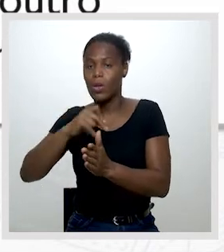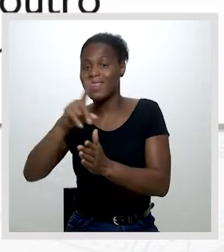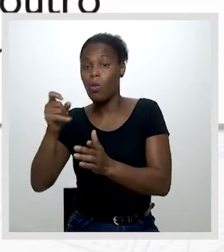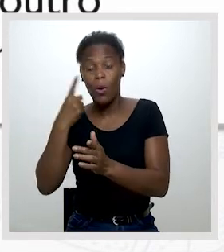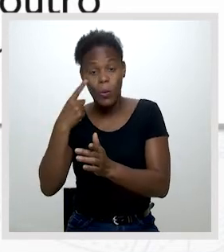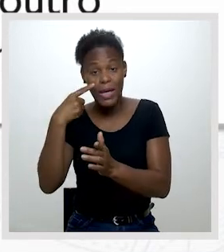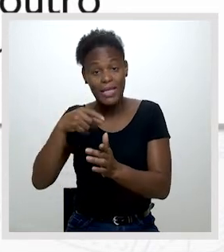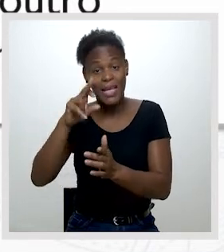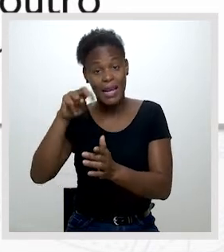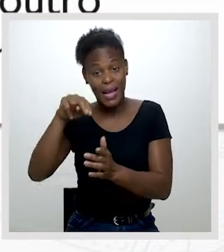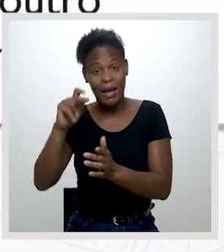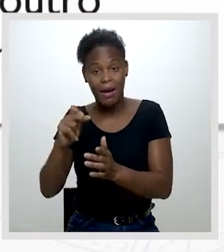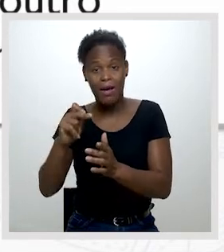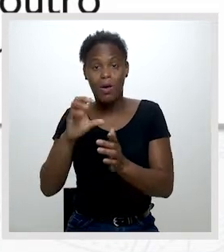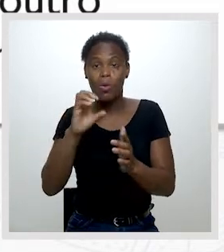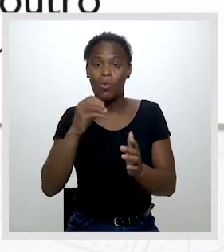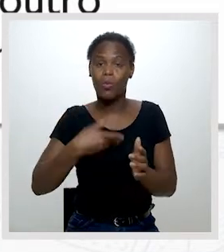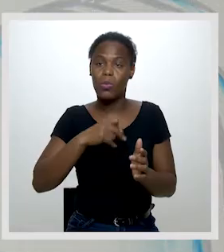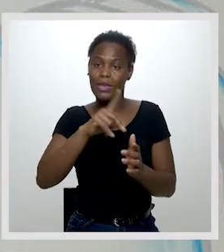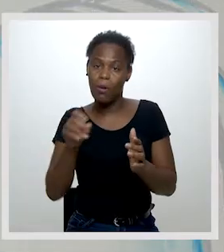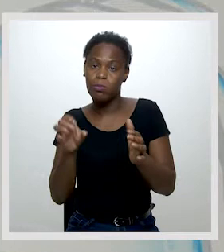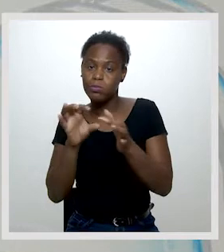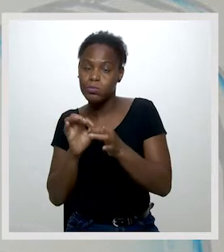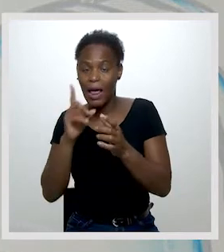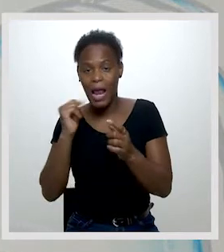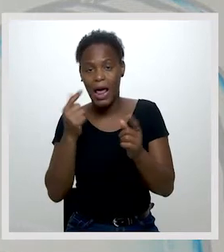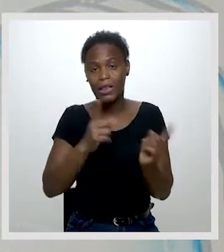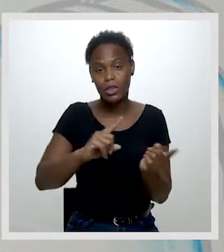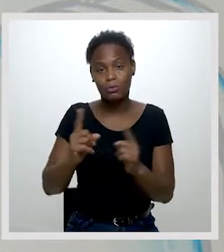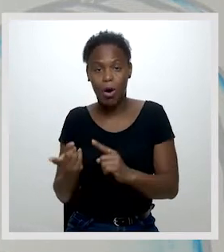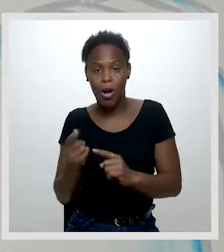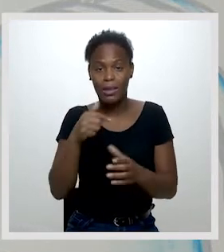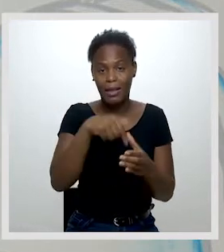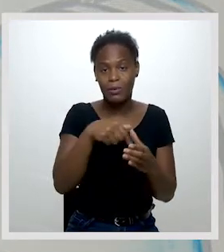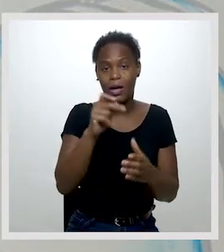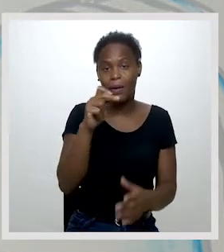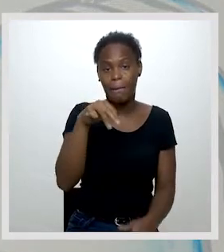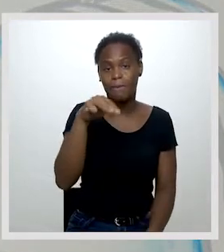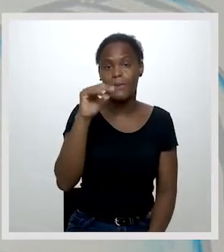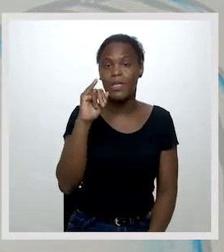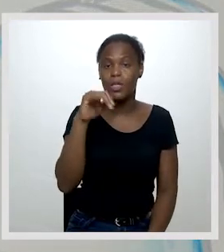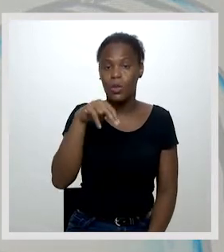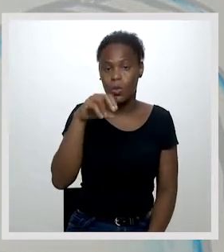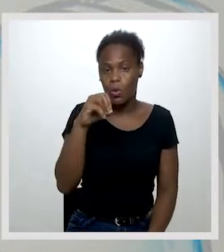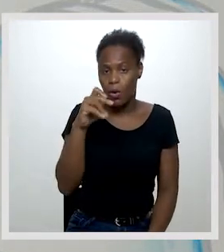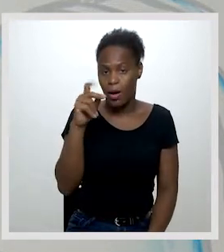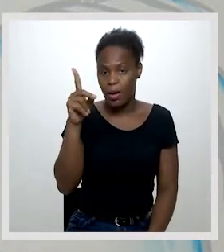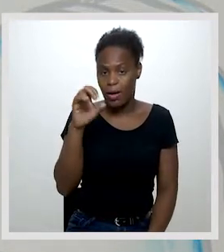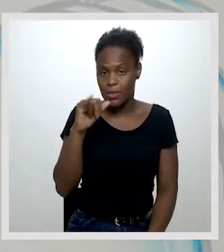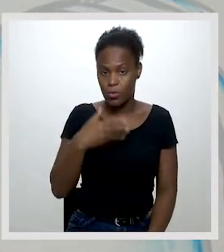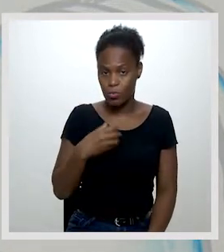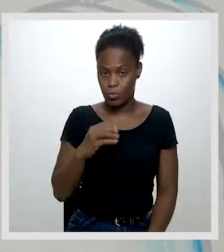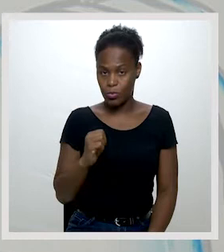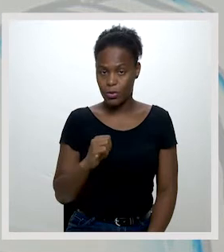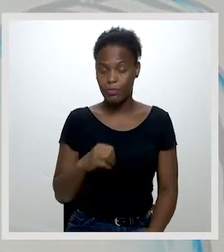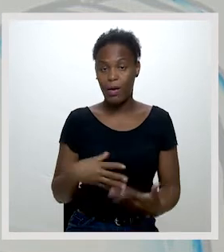codão complementar com o qual ela transporta os aminoácidos. Agora, para a aula de